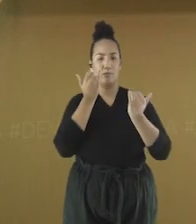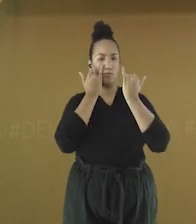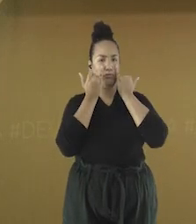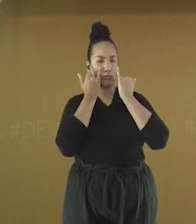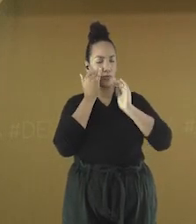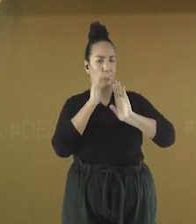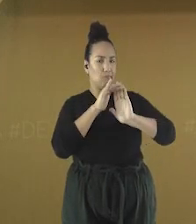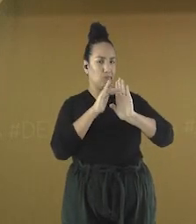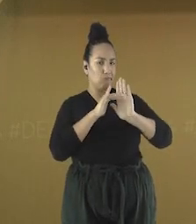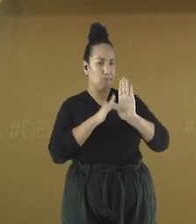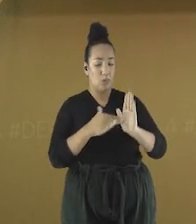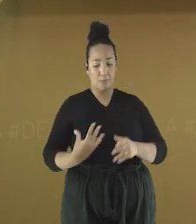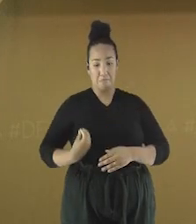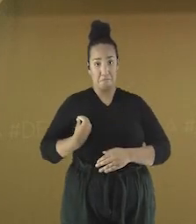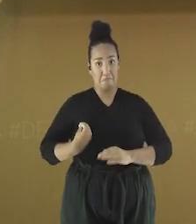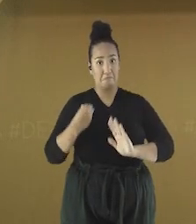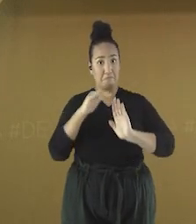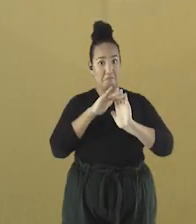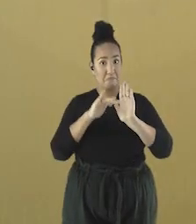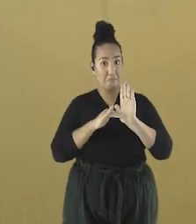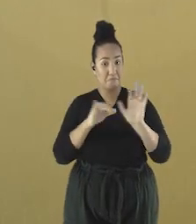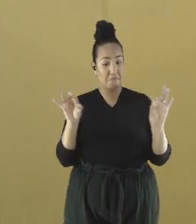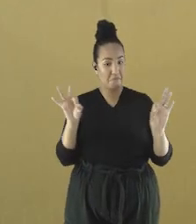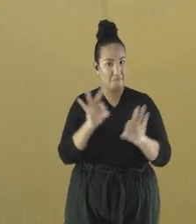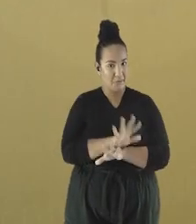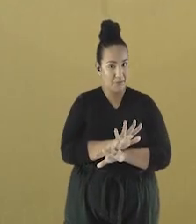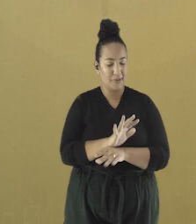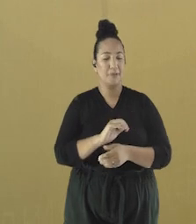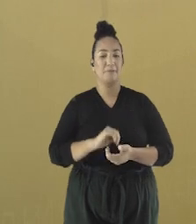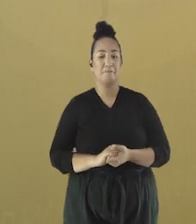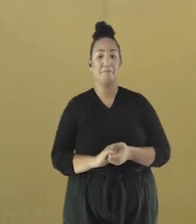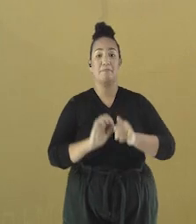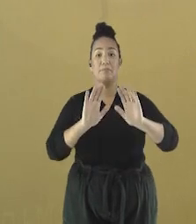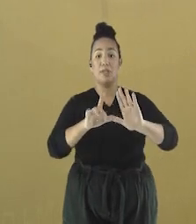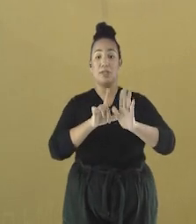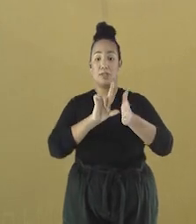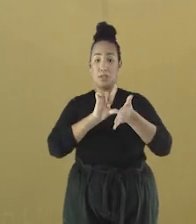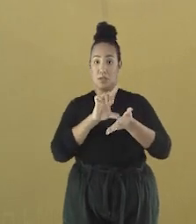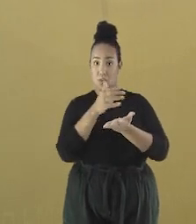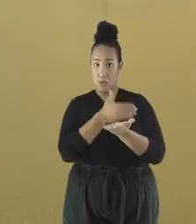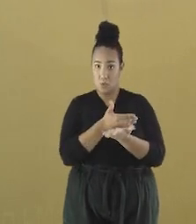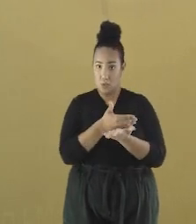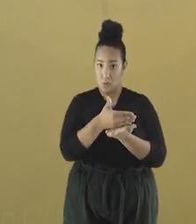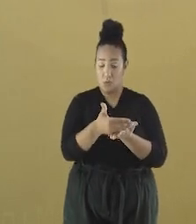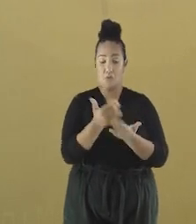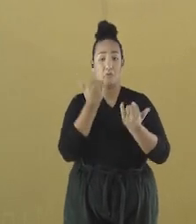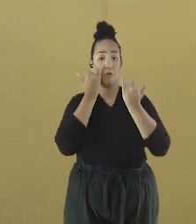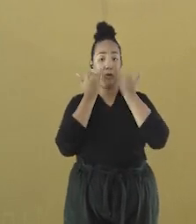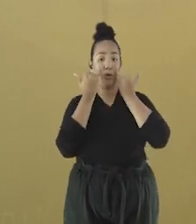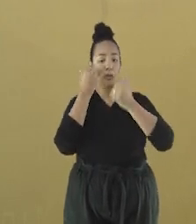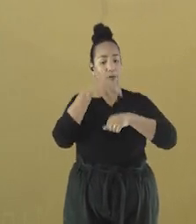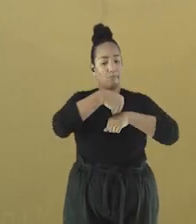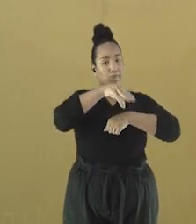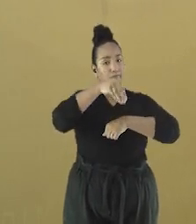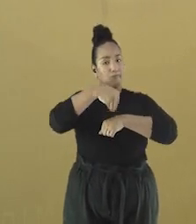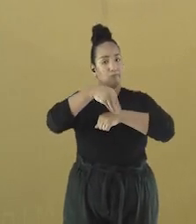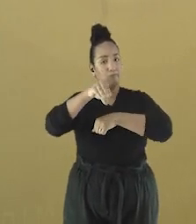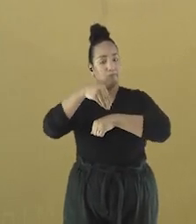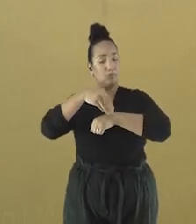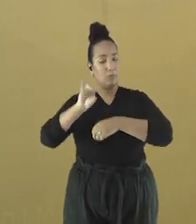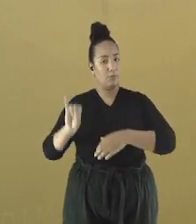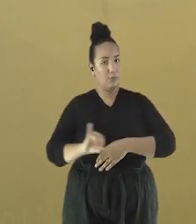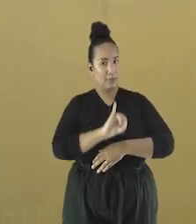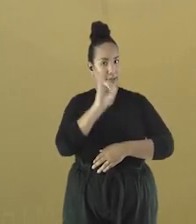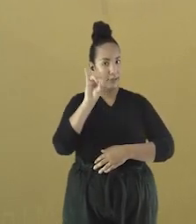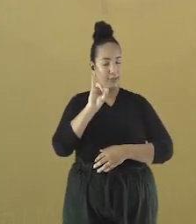preencher o formulário e registrar a presença. E antes de começarmos, vou passar para todos vocês algumas informações